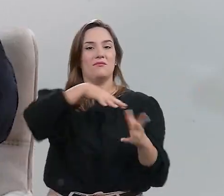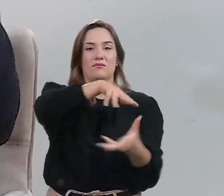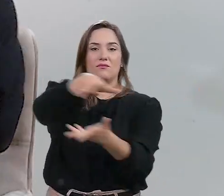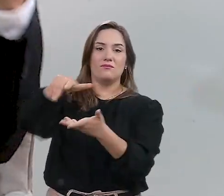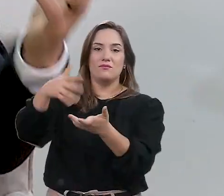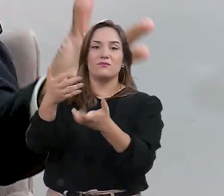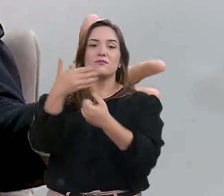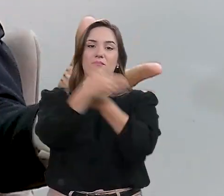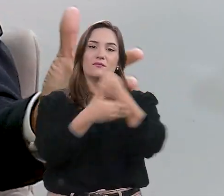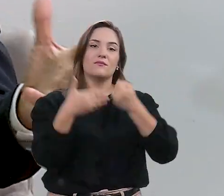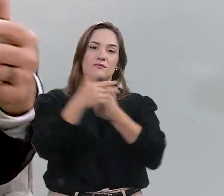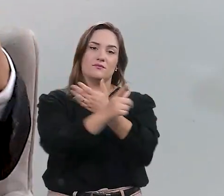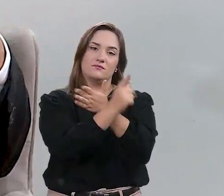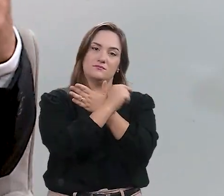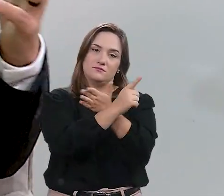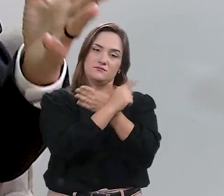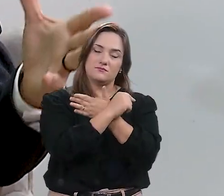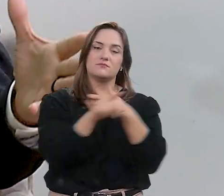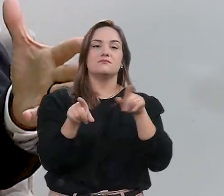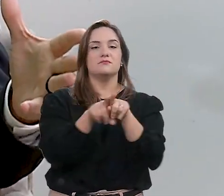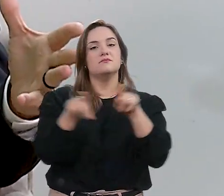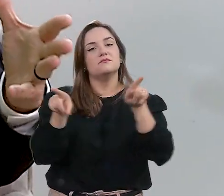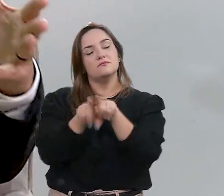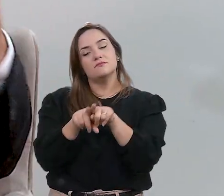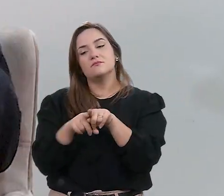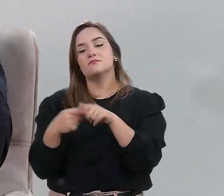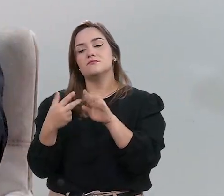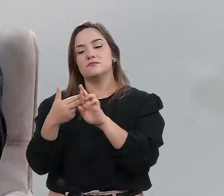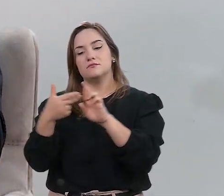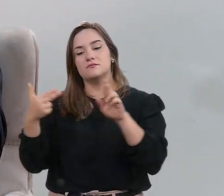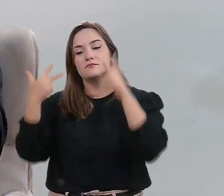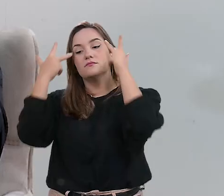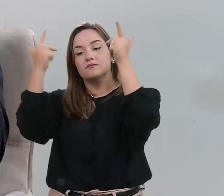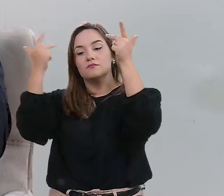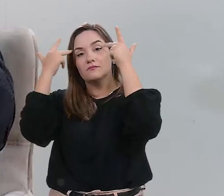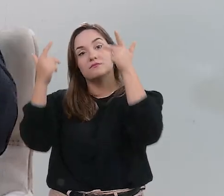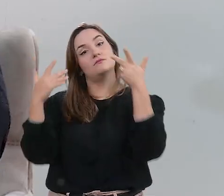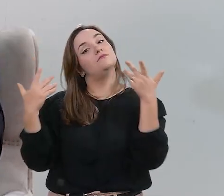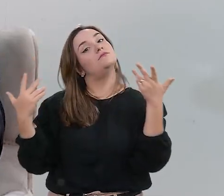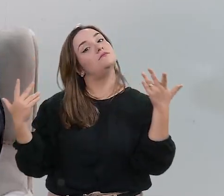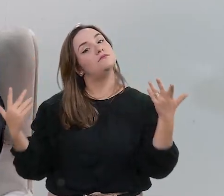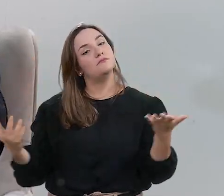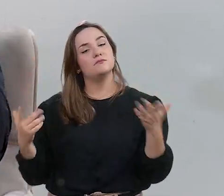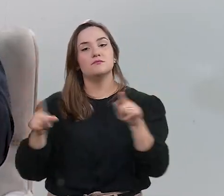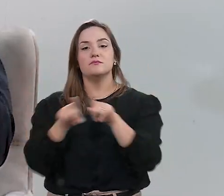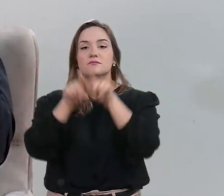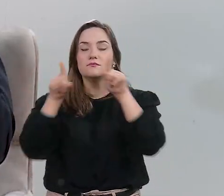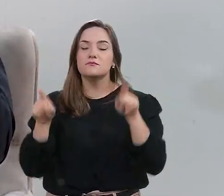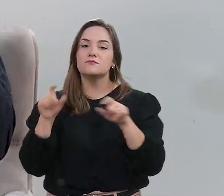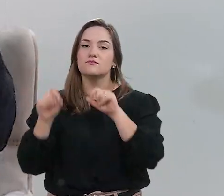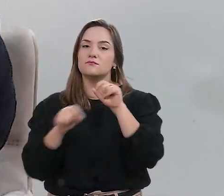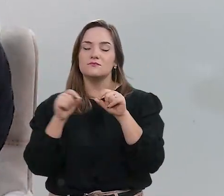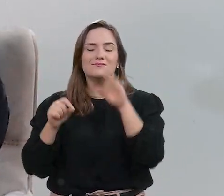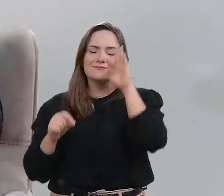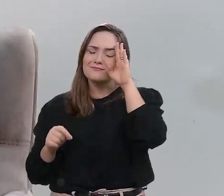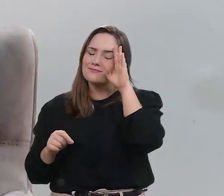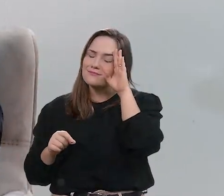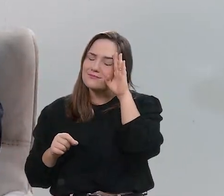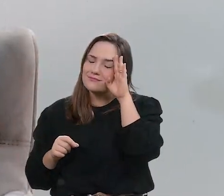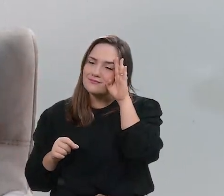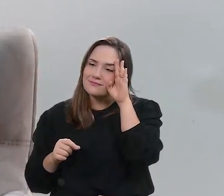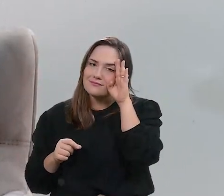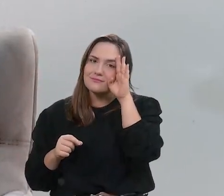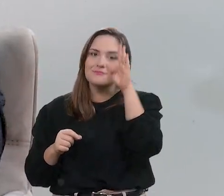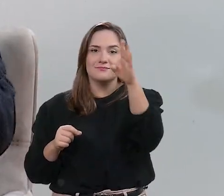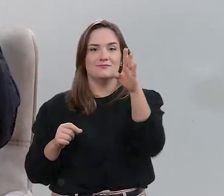Pantanal, dos nossos recursos naturais, enfim. Mas o forte do nosso mandato é a